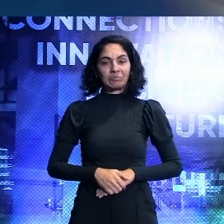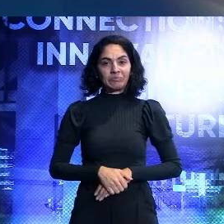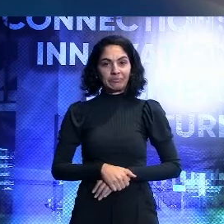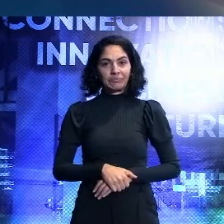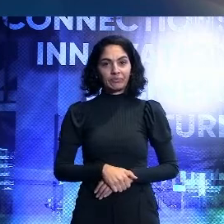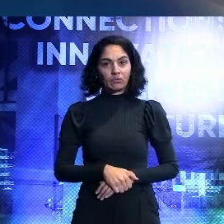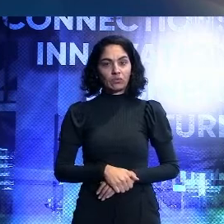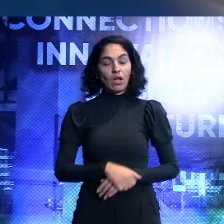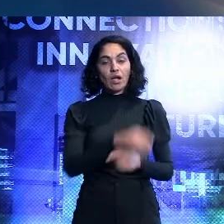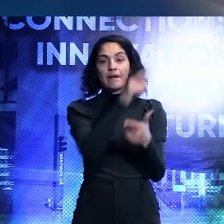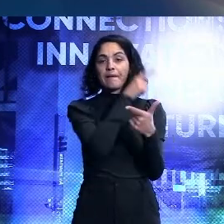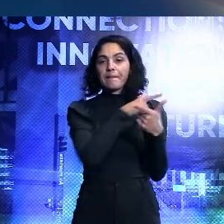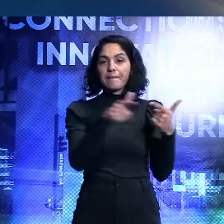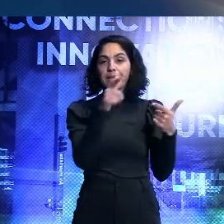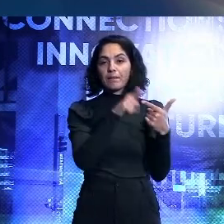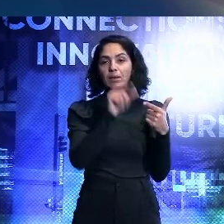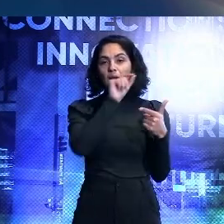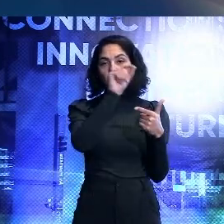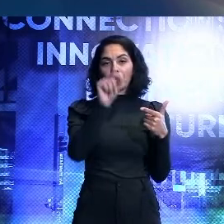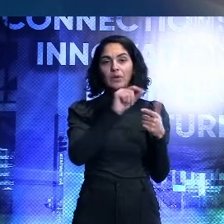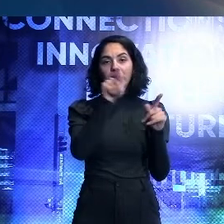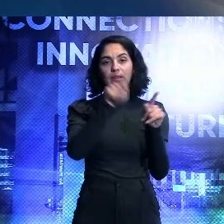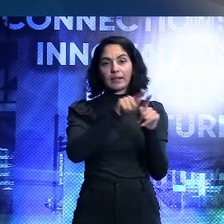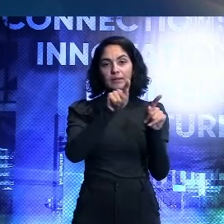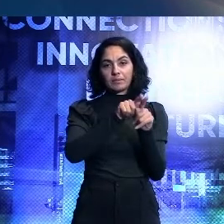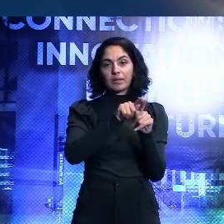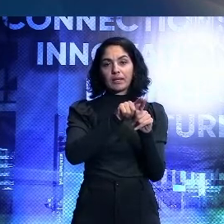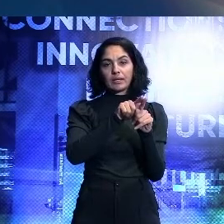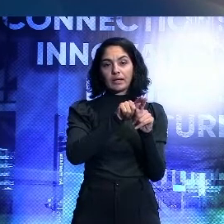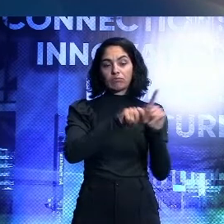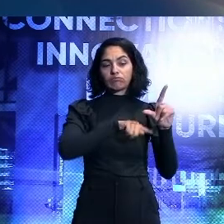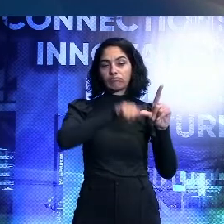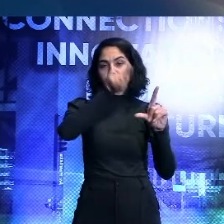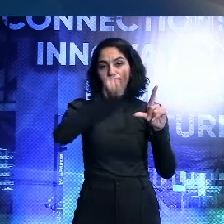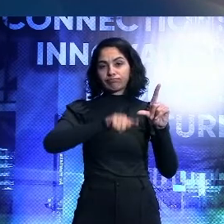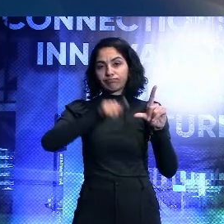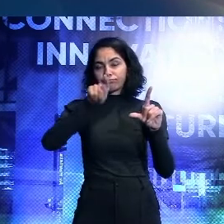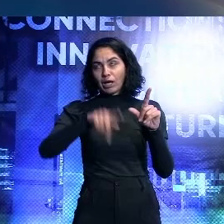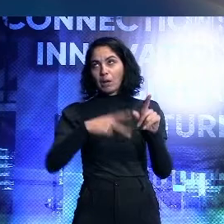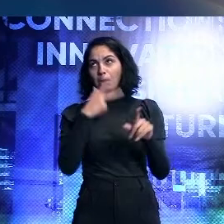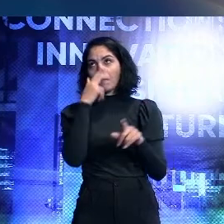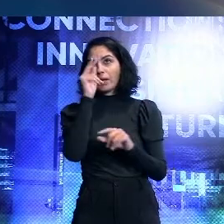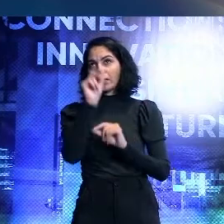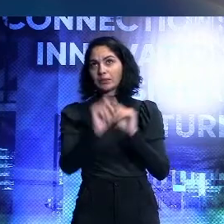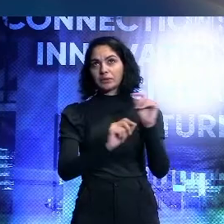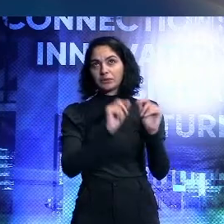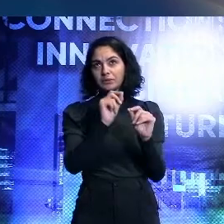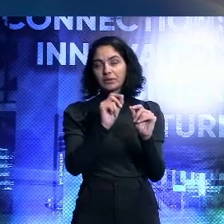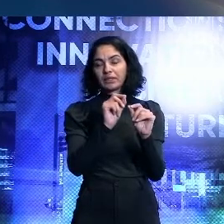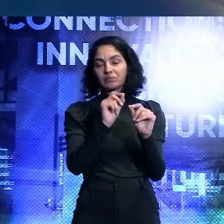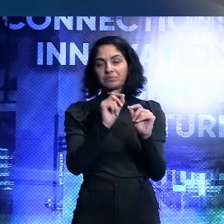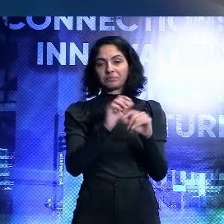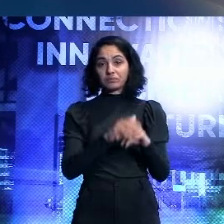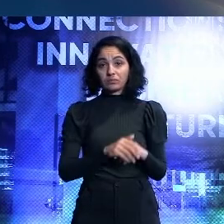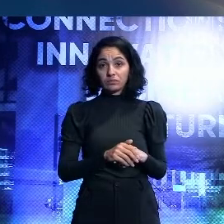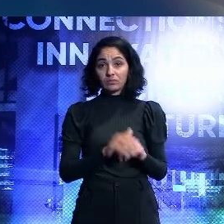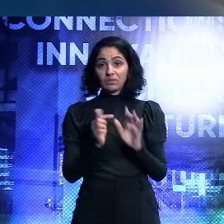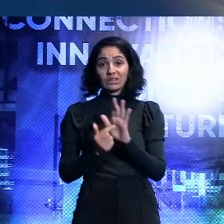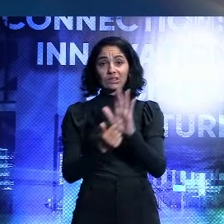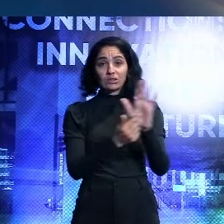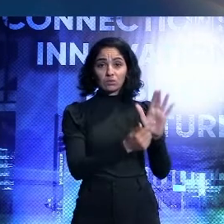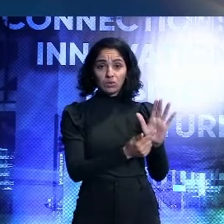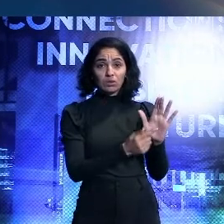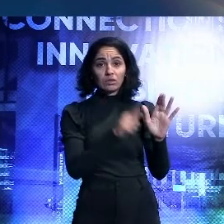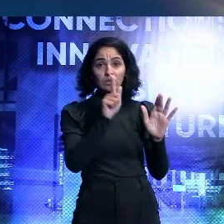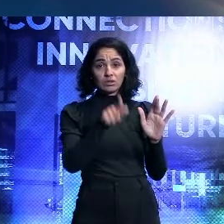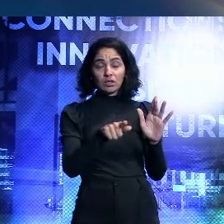O problema é que a gente pode ter também a tal das métricas de vaidade. É o indicador melancia. É aquele que é verde por fora